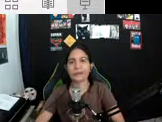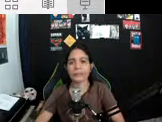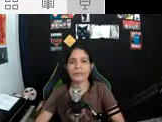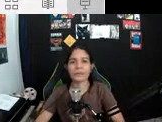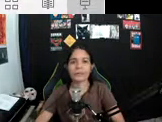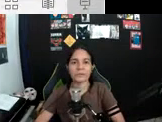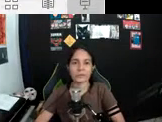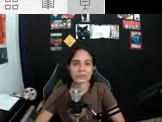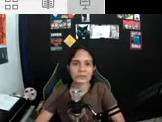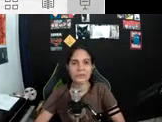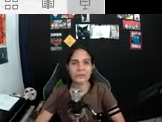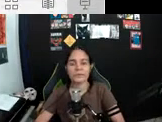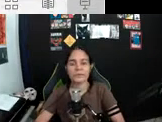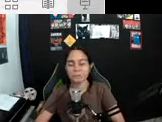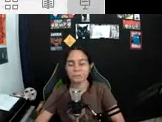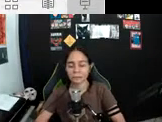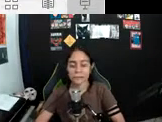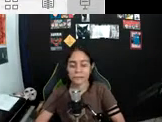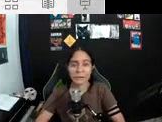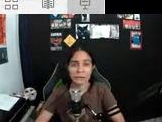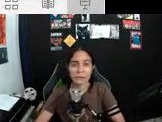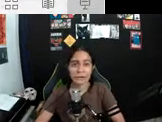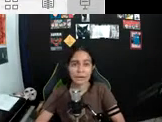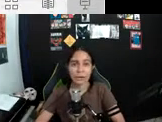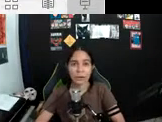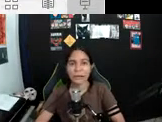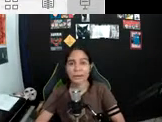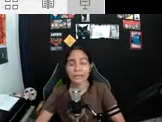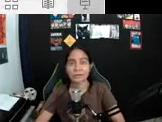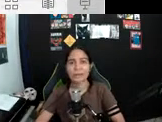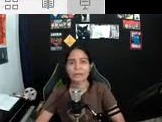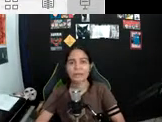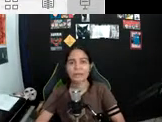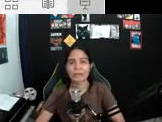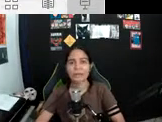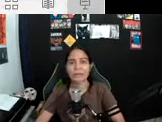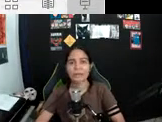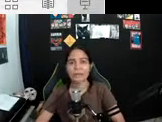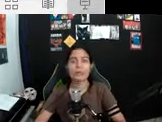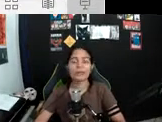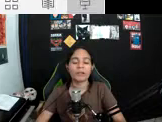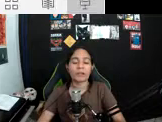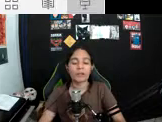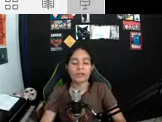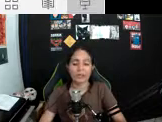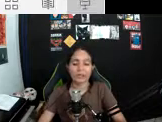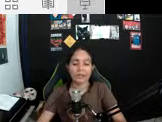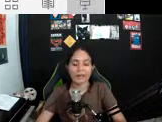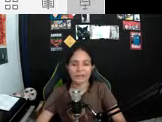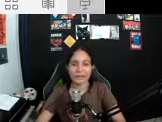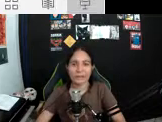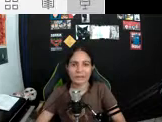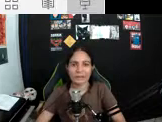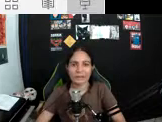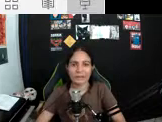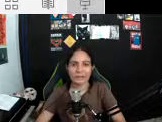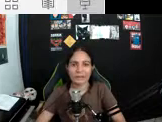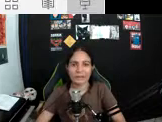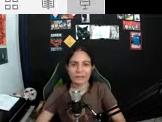possíveis tratamentos, vacinas e orientações a respeito de